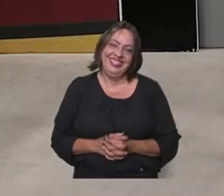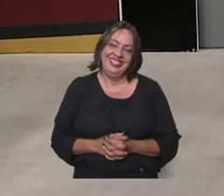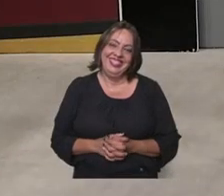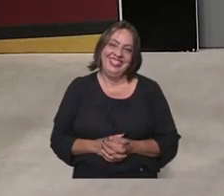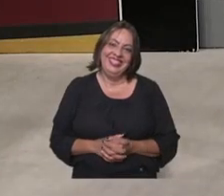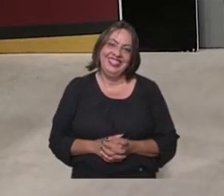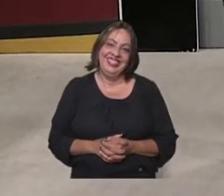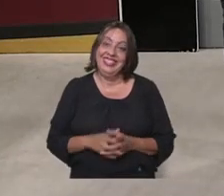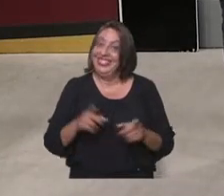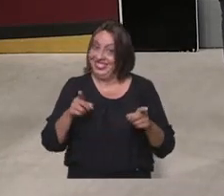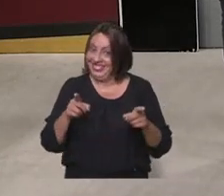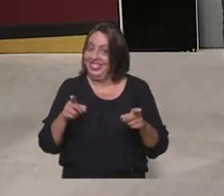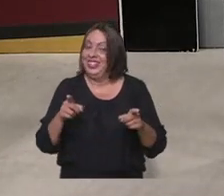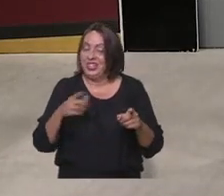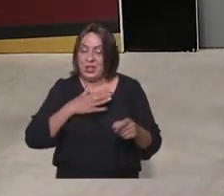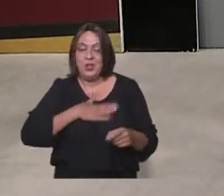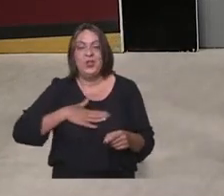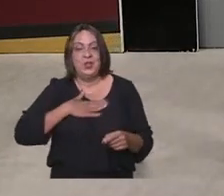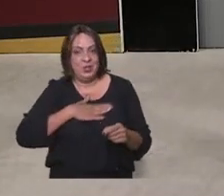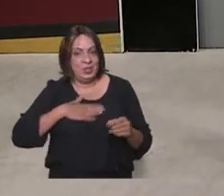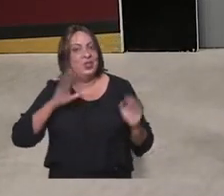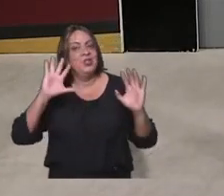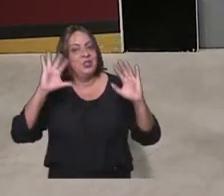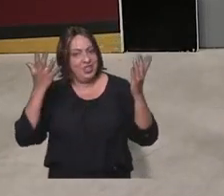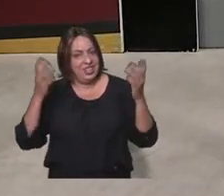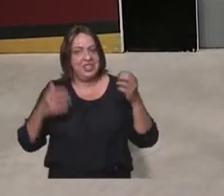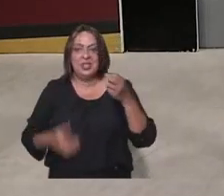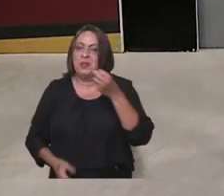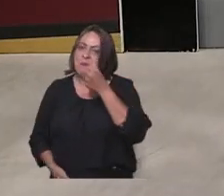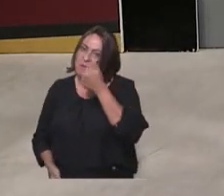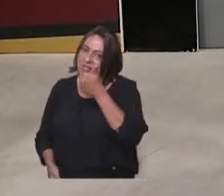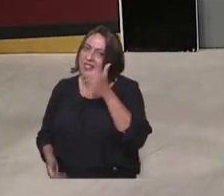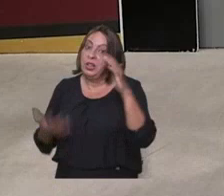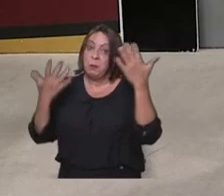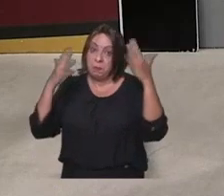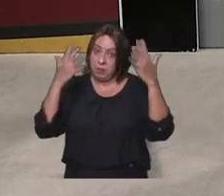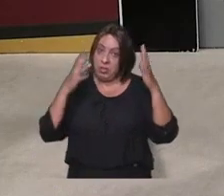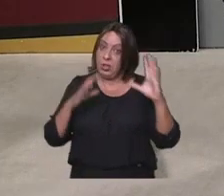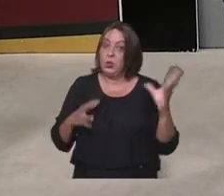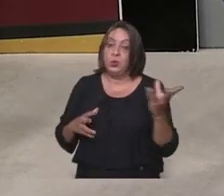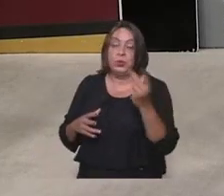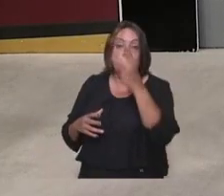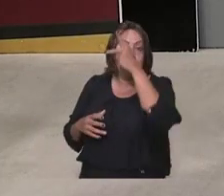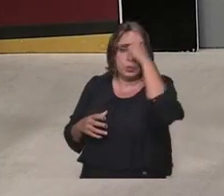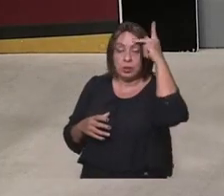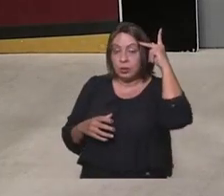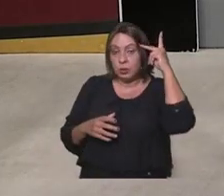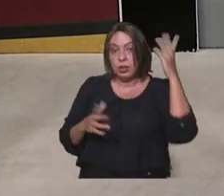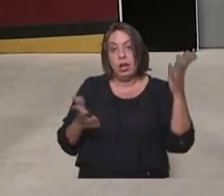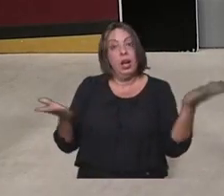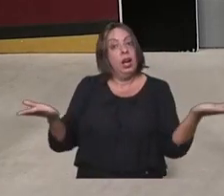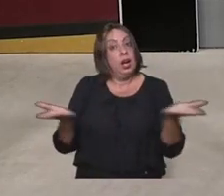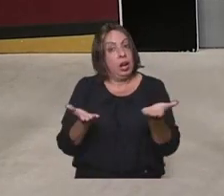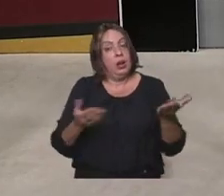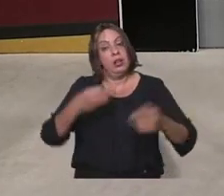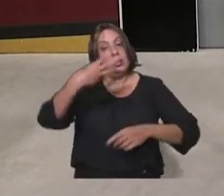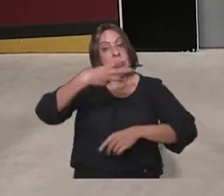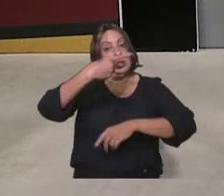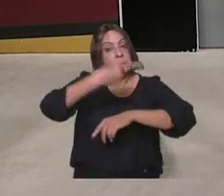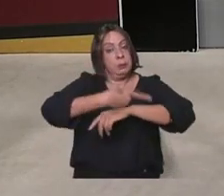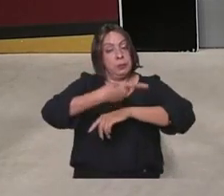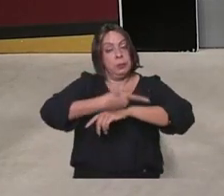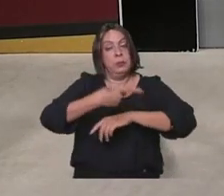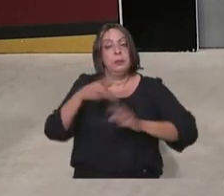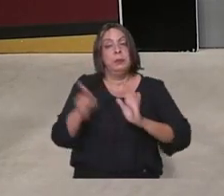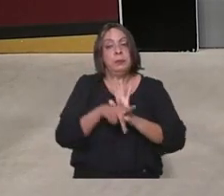Ai, gostei da festa, viu? Muito bacana! Parabéns para todos os envolvidos aí. Agora é hora do nosso terceiro prêmio de